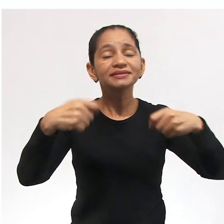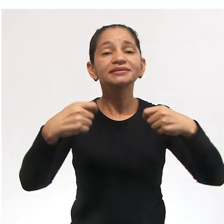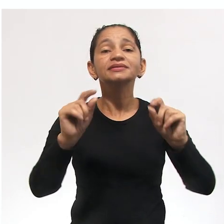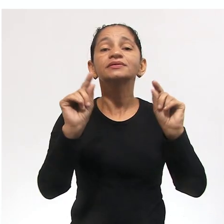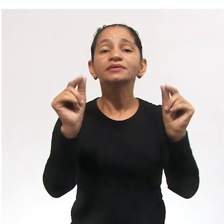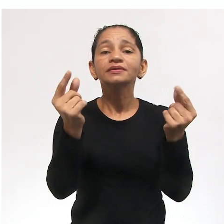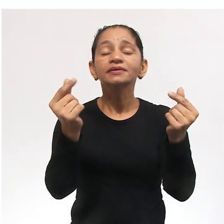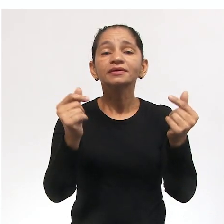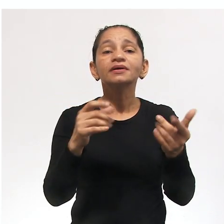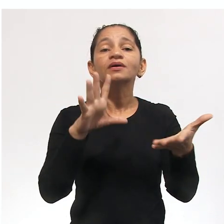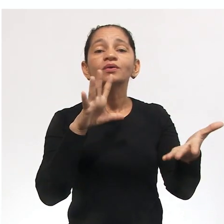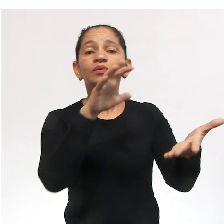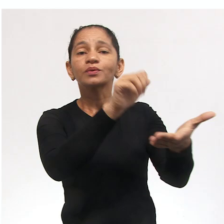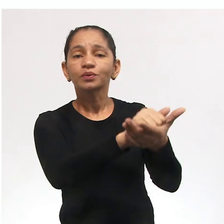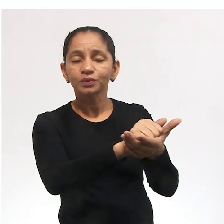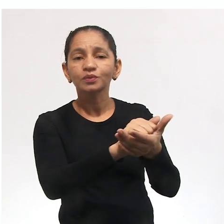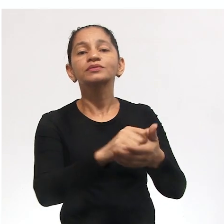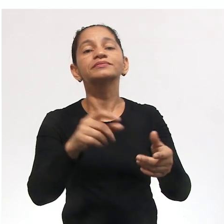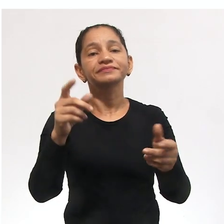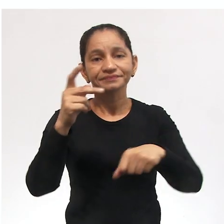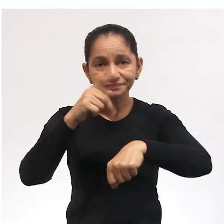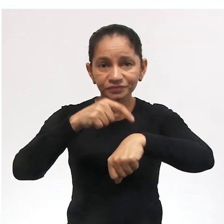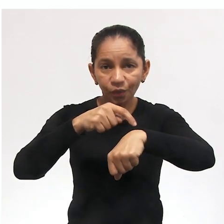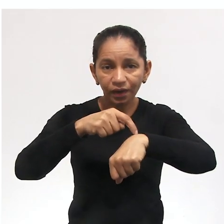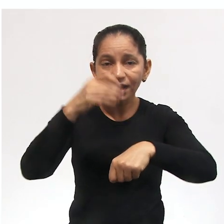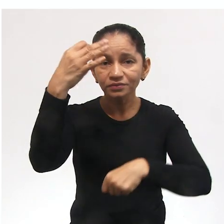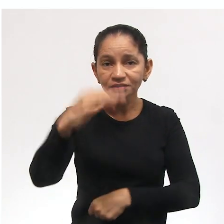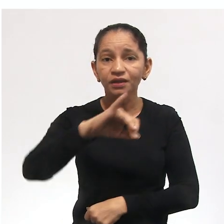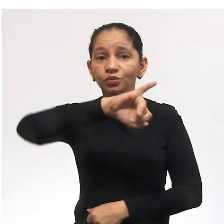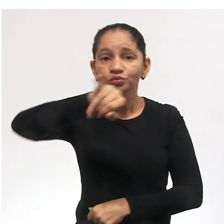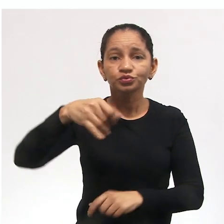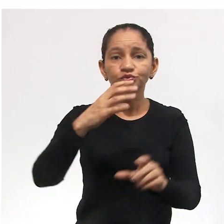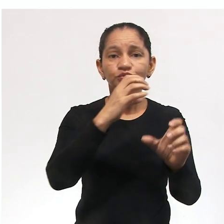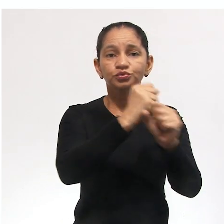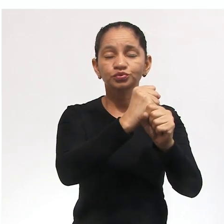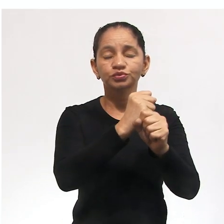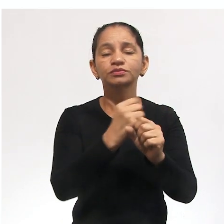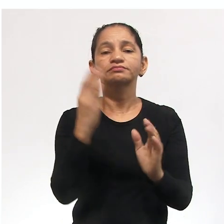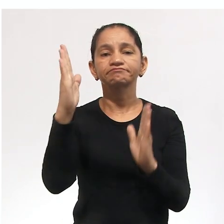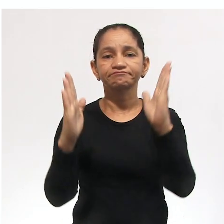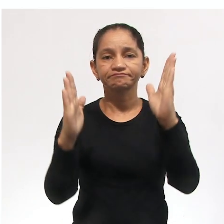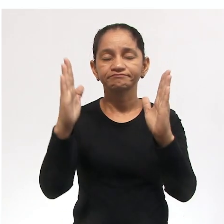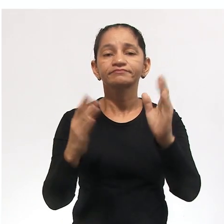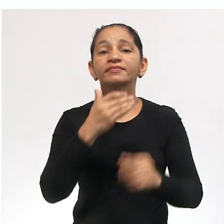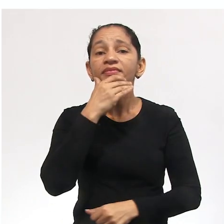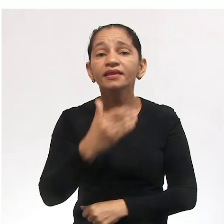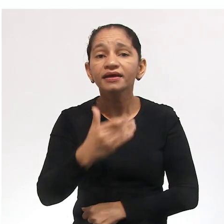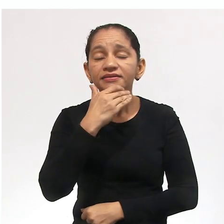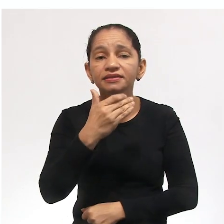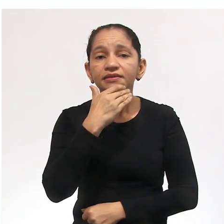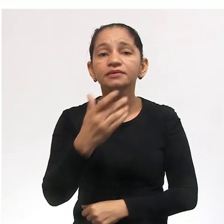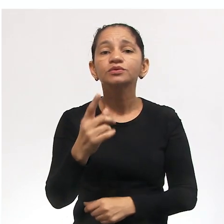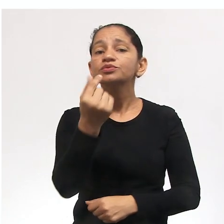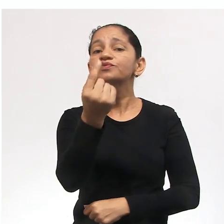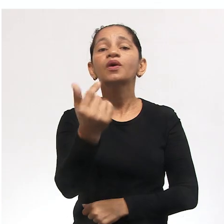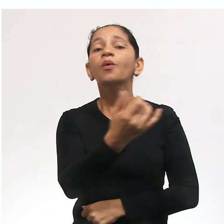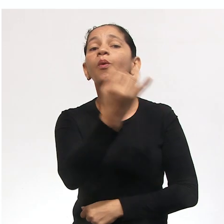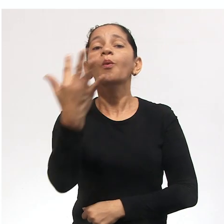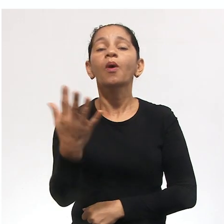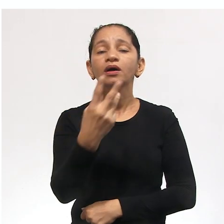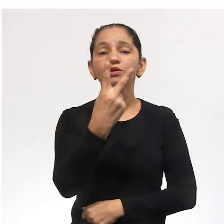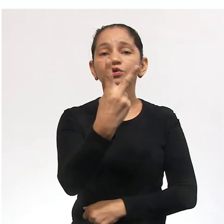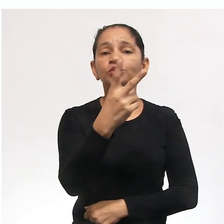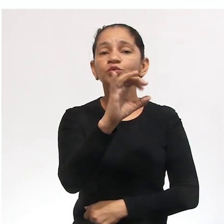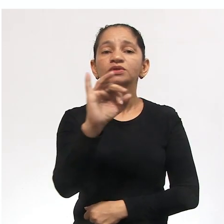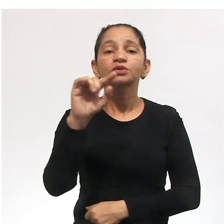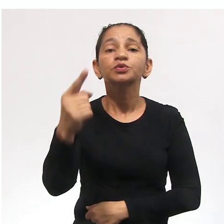a escrituração, a contabilização desses juros, referente ao período de dezembro, no valor de 200, mesmo que tais juros somente